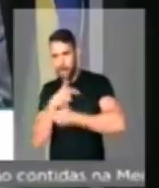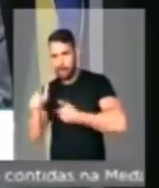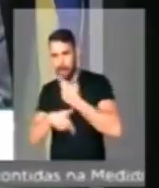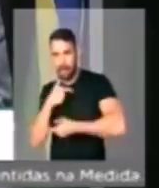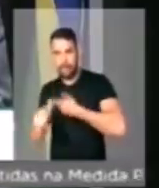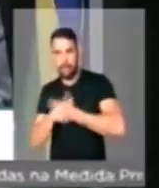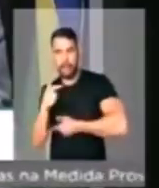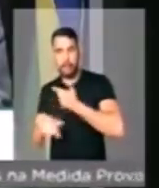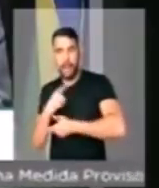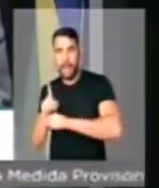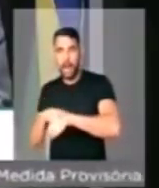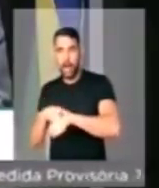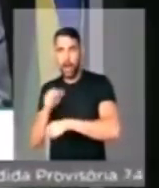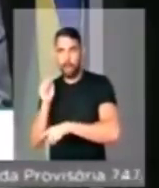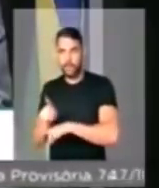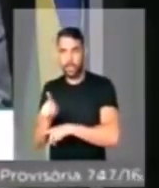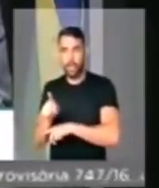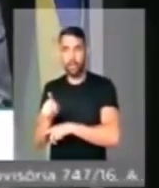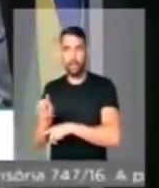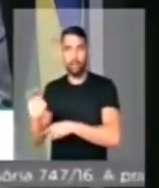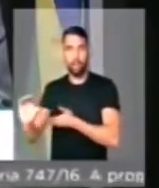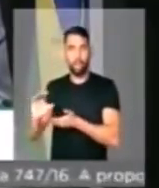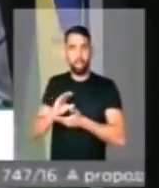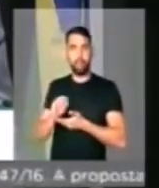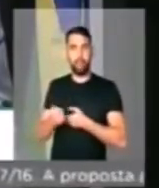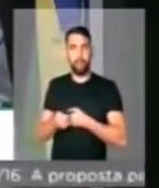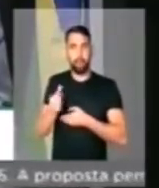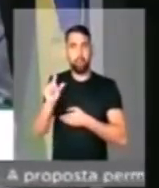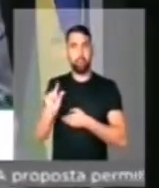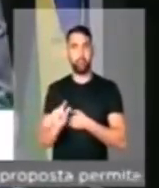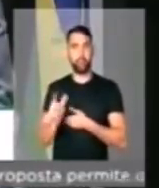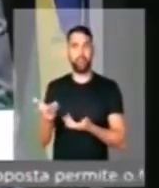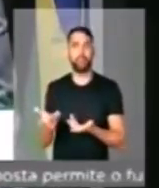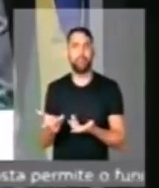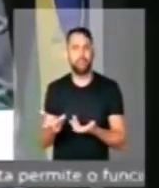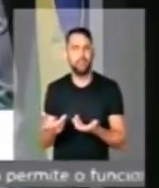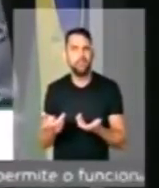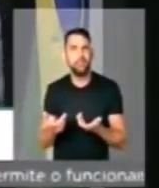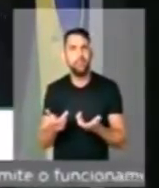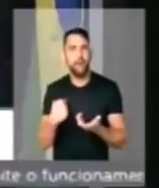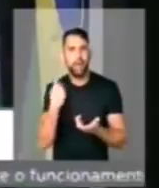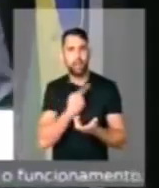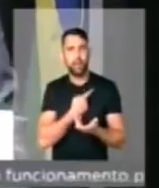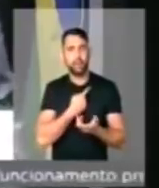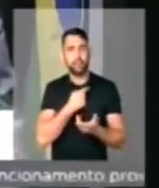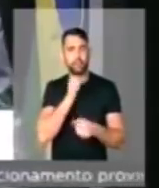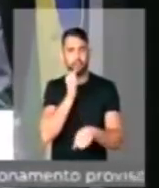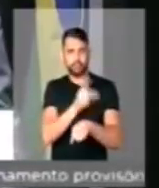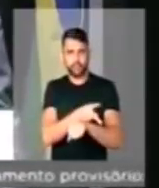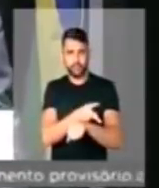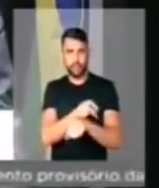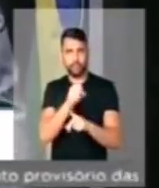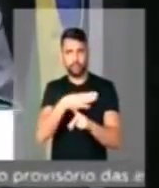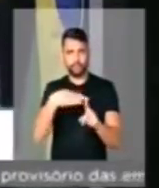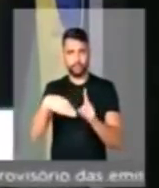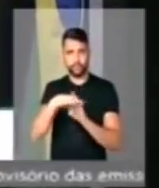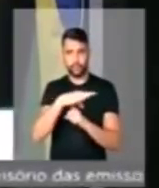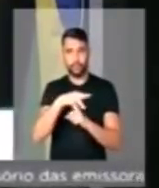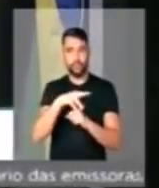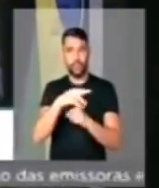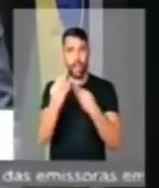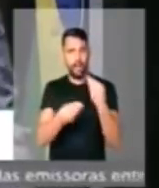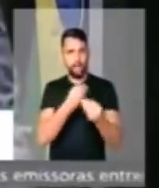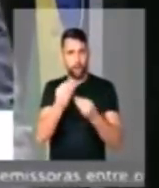grande maioria da população trabalha muito e se aposenta ganhando pouco. A nossa previdência social,